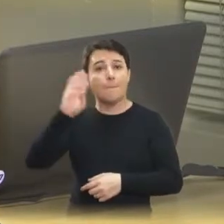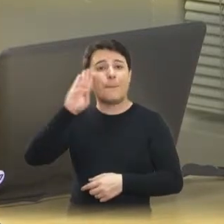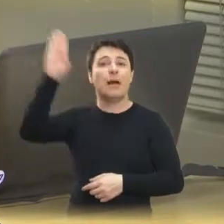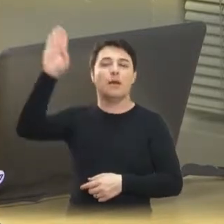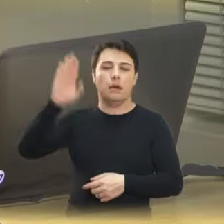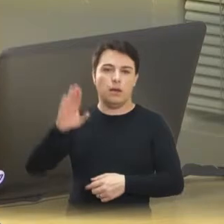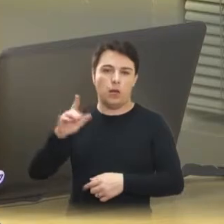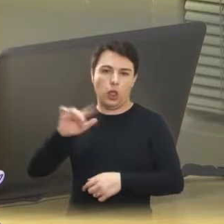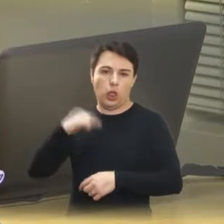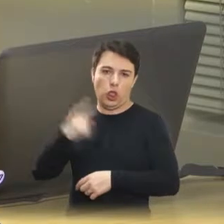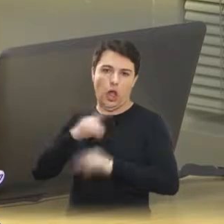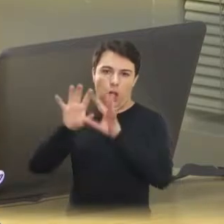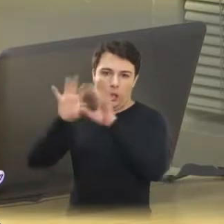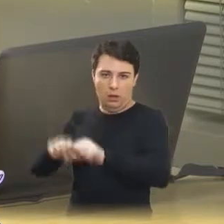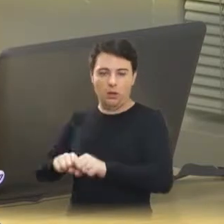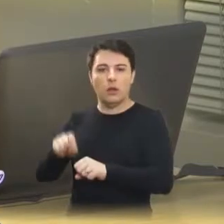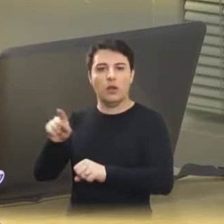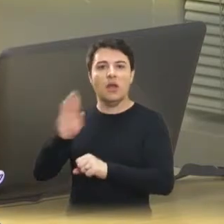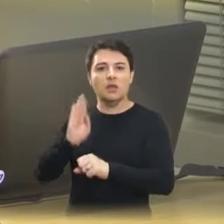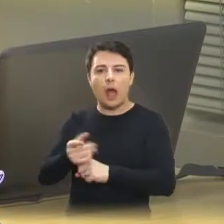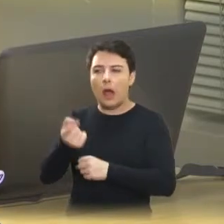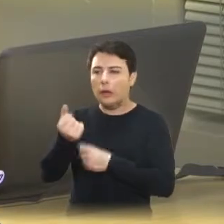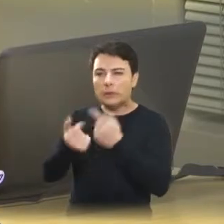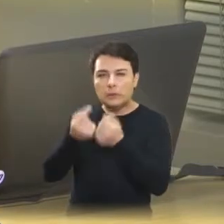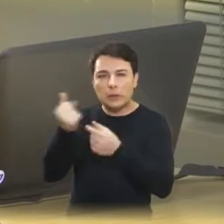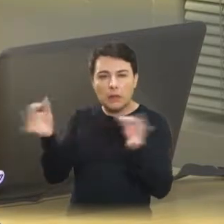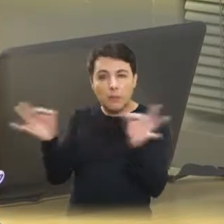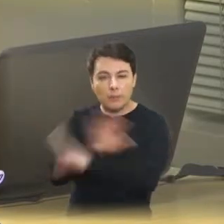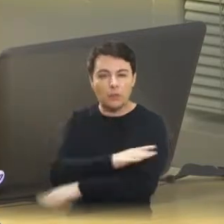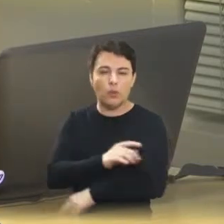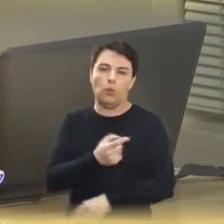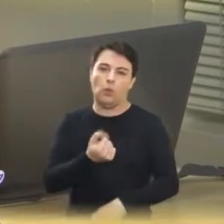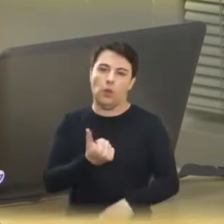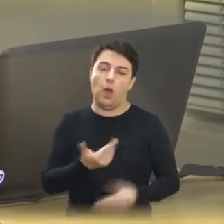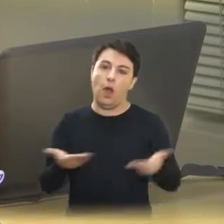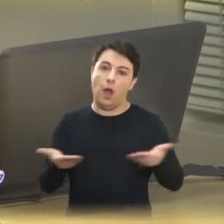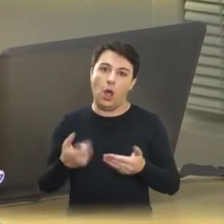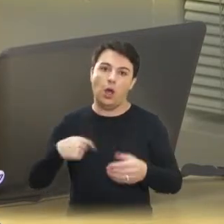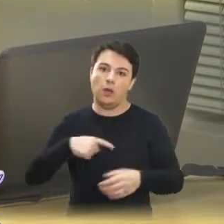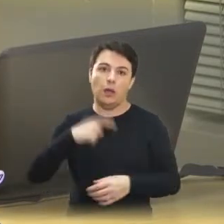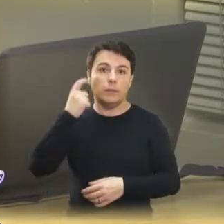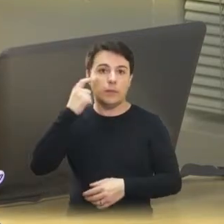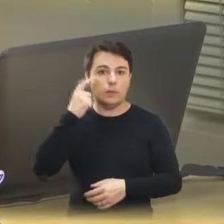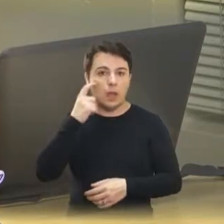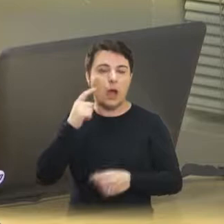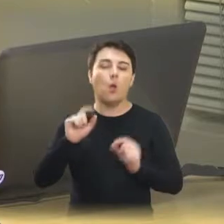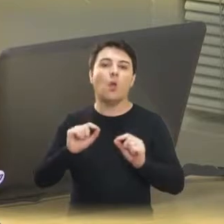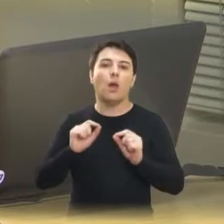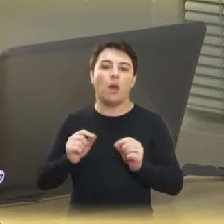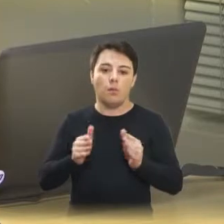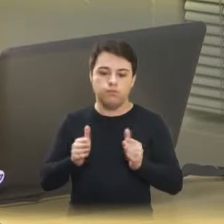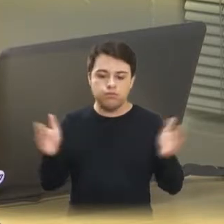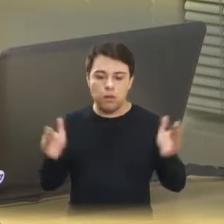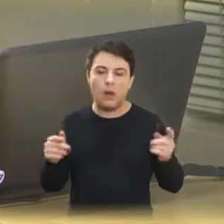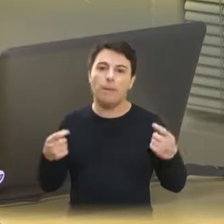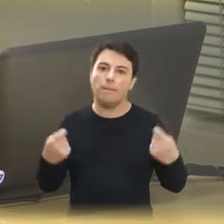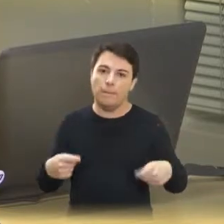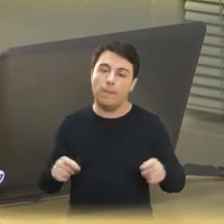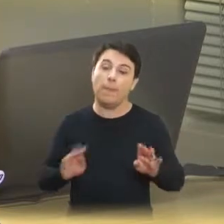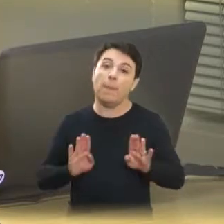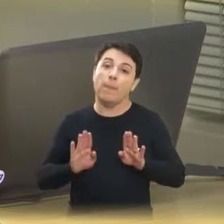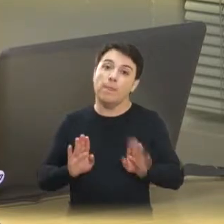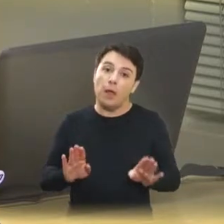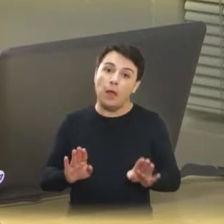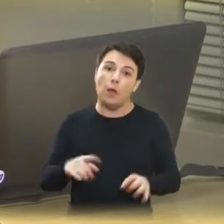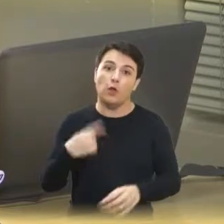prioritária, ela está se completando. Nós estamos chegando na fase de pensar na expansão, mas na expansão, ainda que a